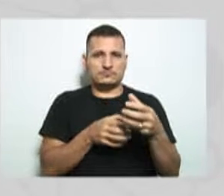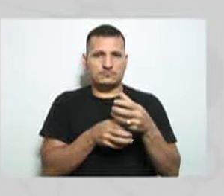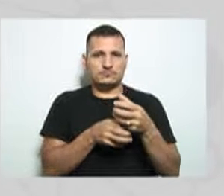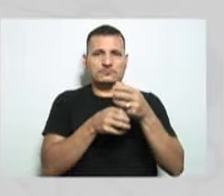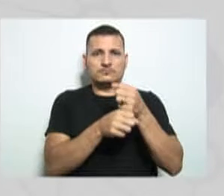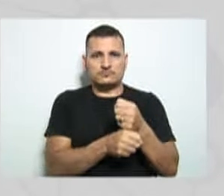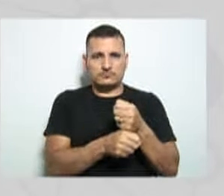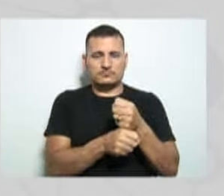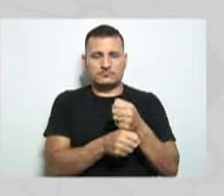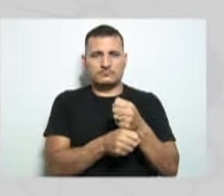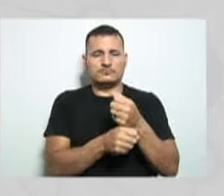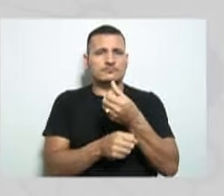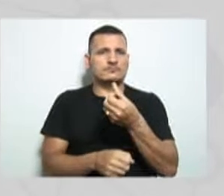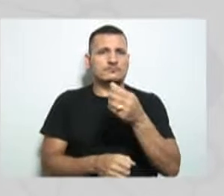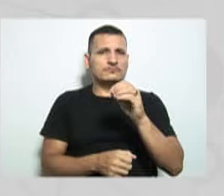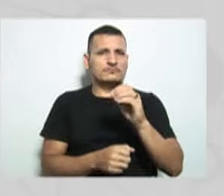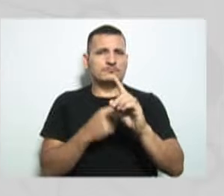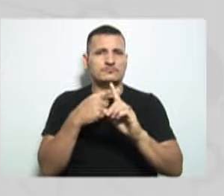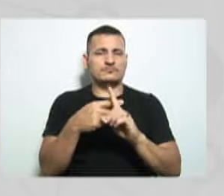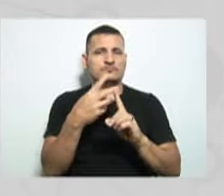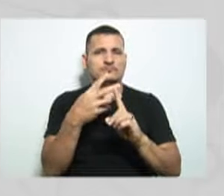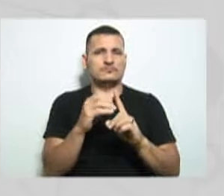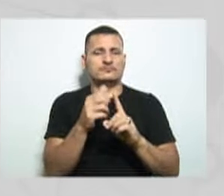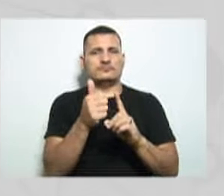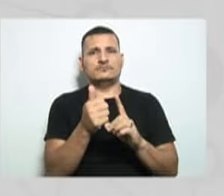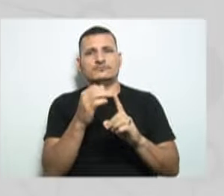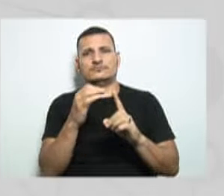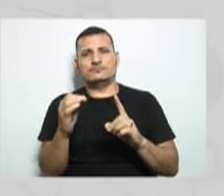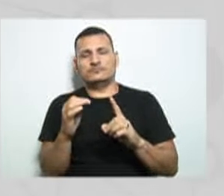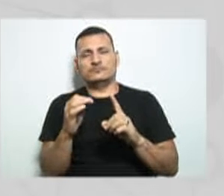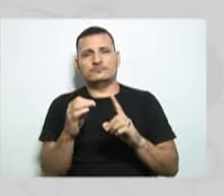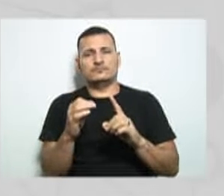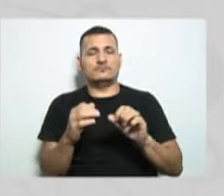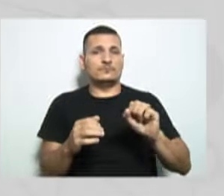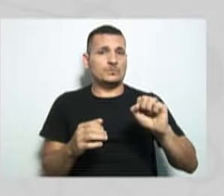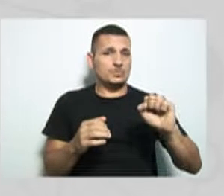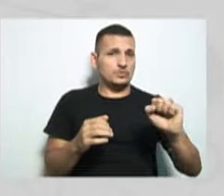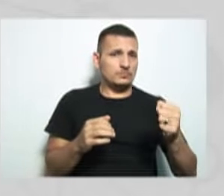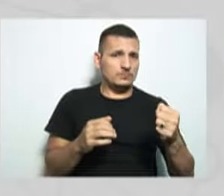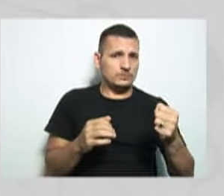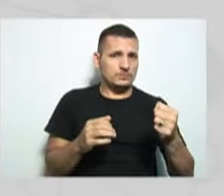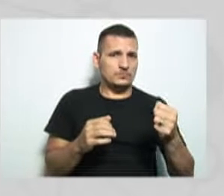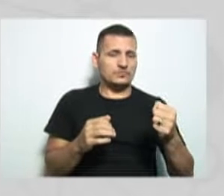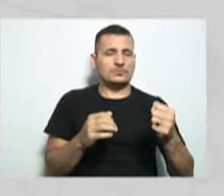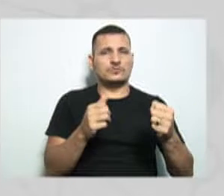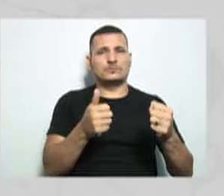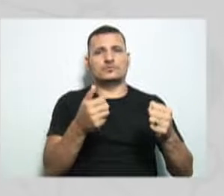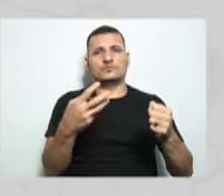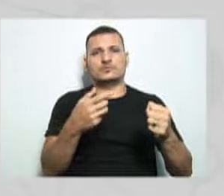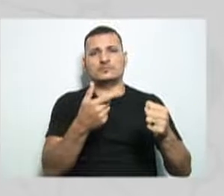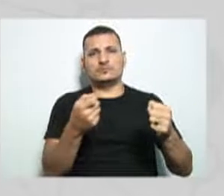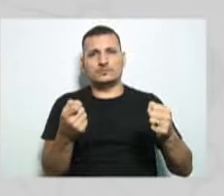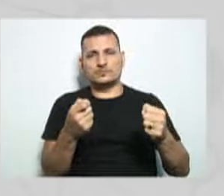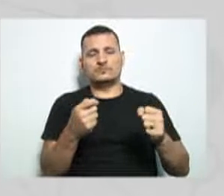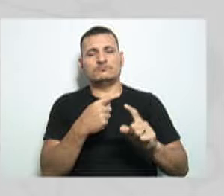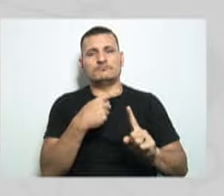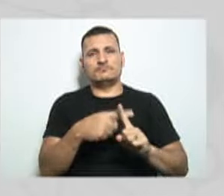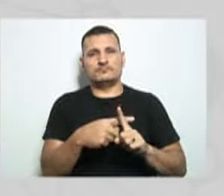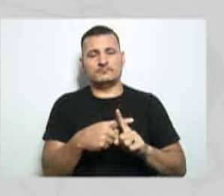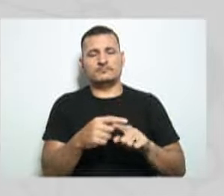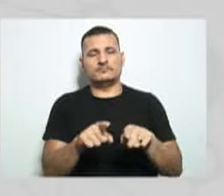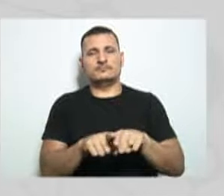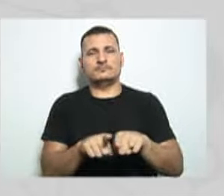Vou somar o saldo que eu tinha de 8 mil com o saldo de 13.200. Somo eles dois também,